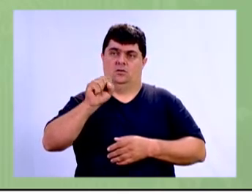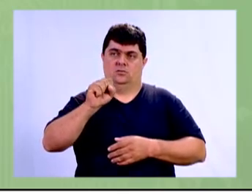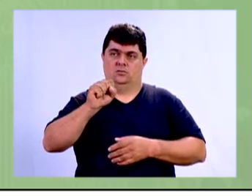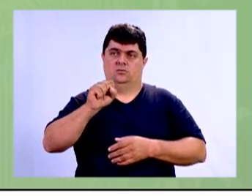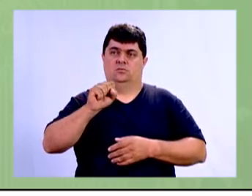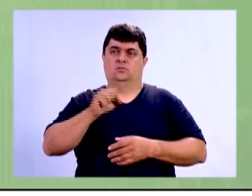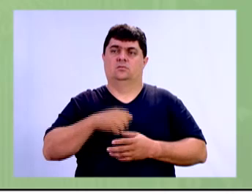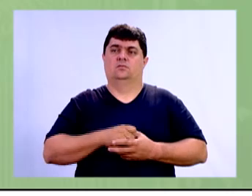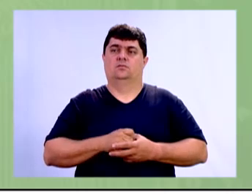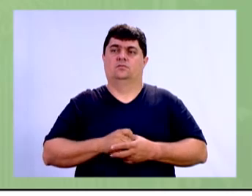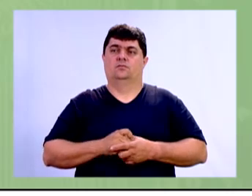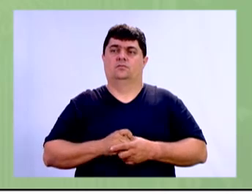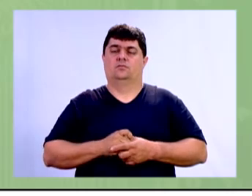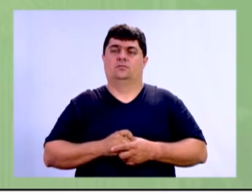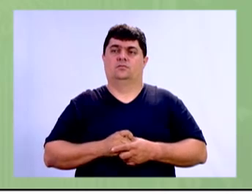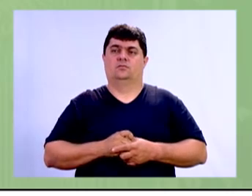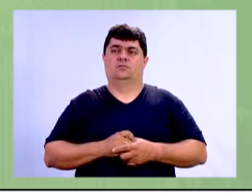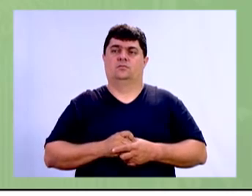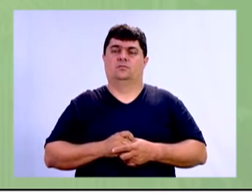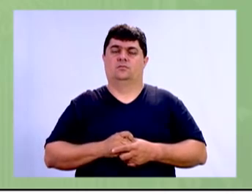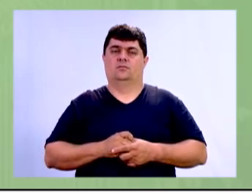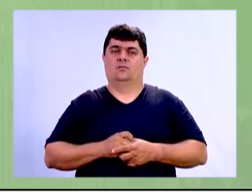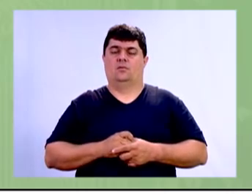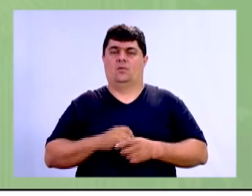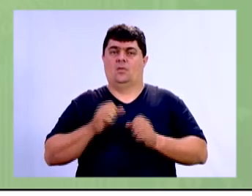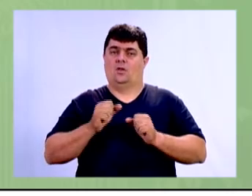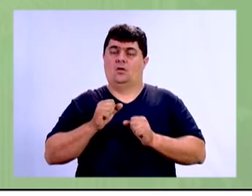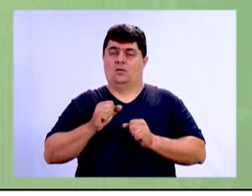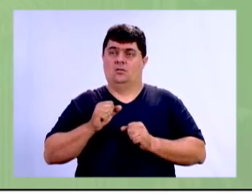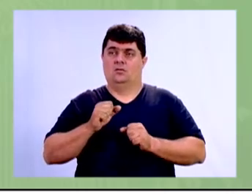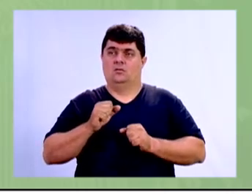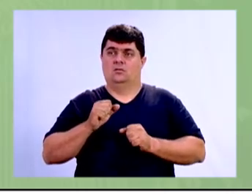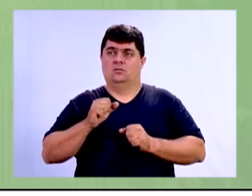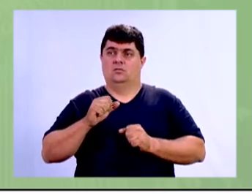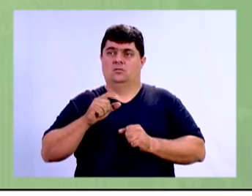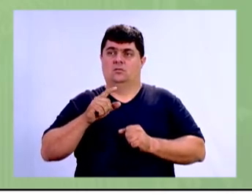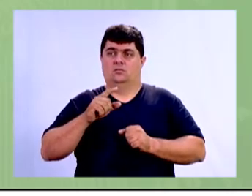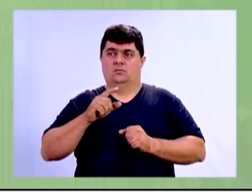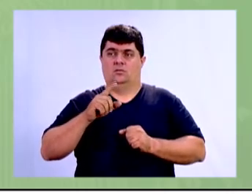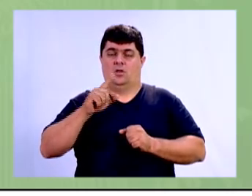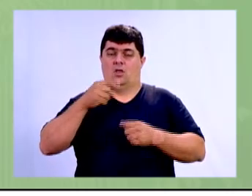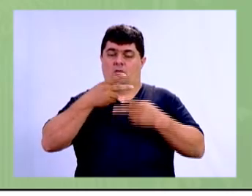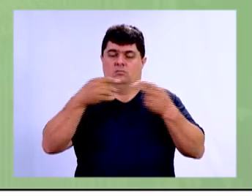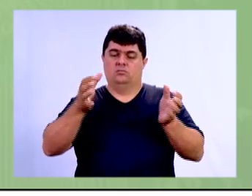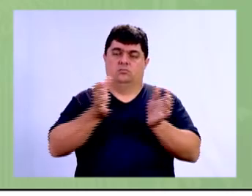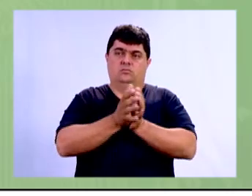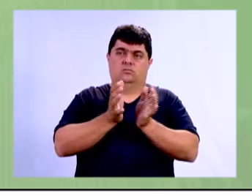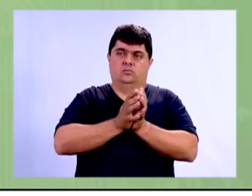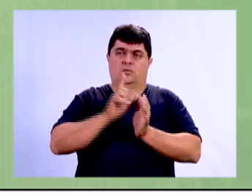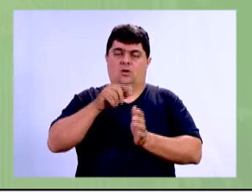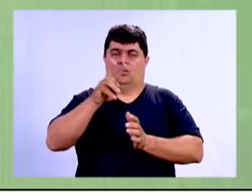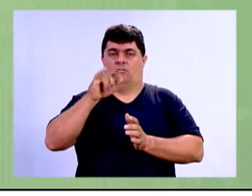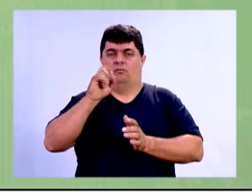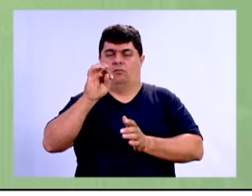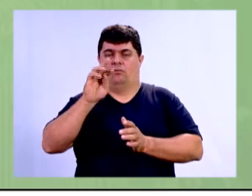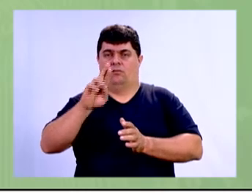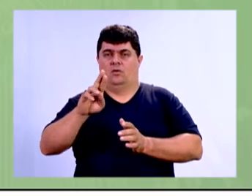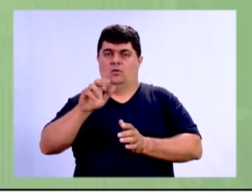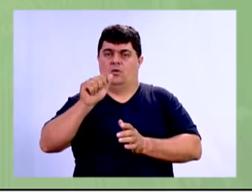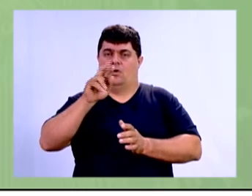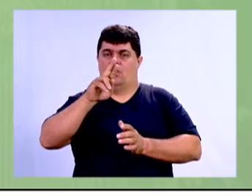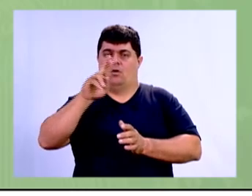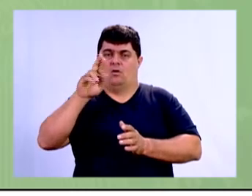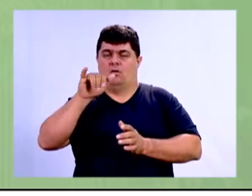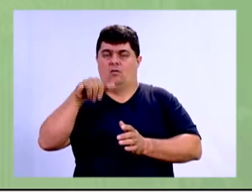né? Bem, eu posso dizer que clientes é uma coleção de objetos em que é um tipo vetor, é um tipo array,